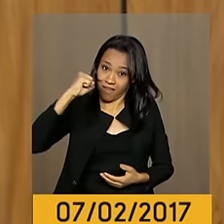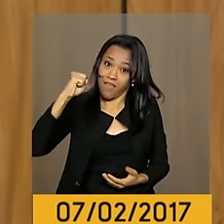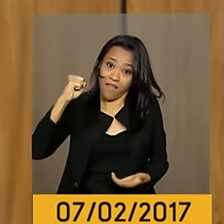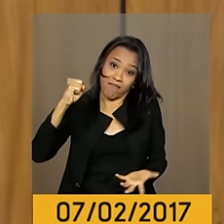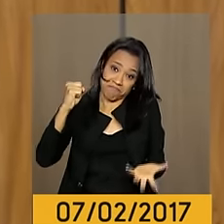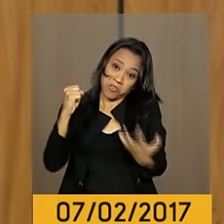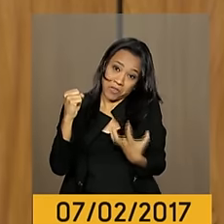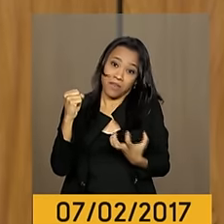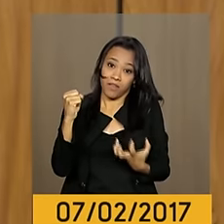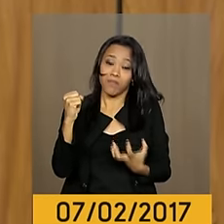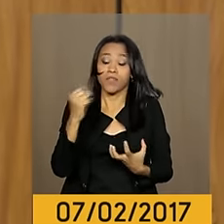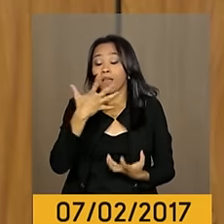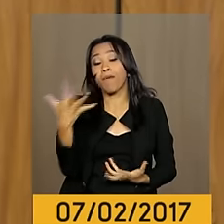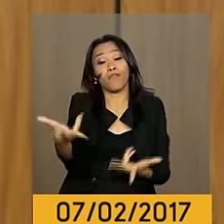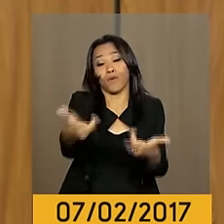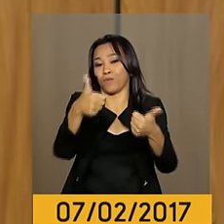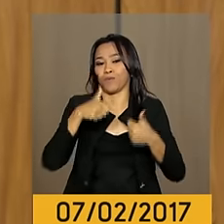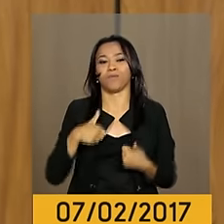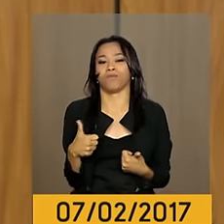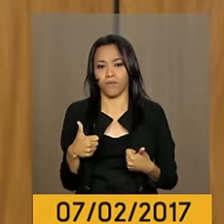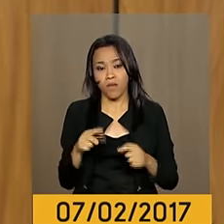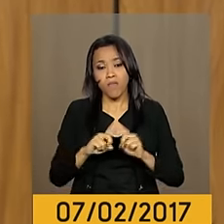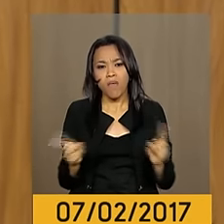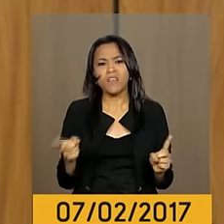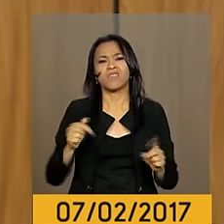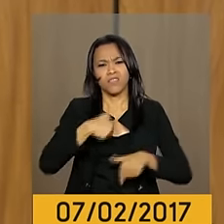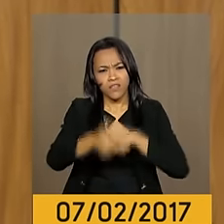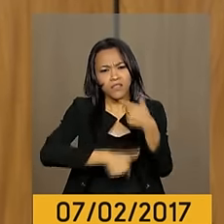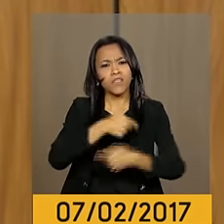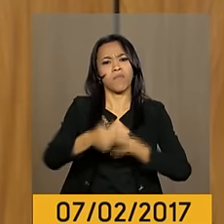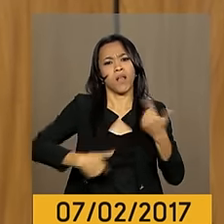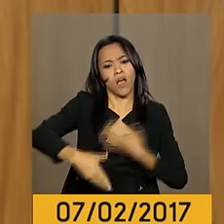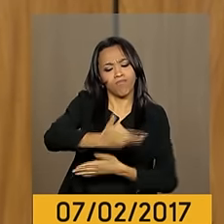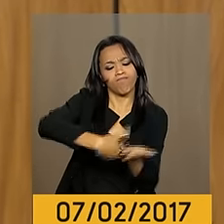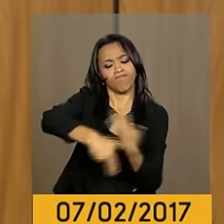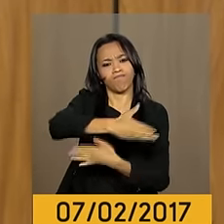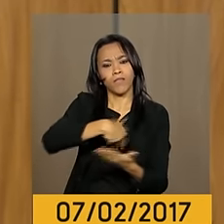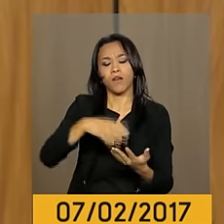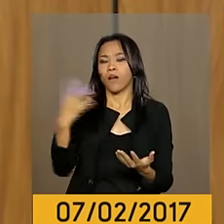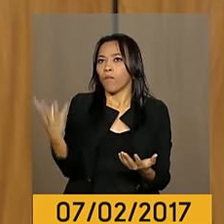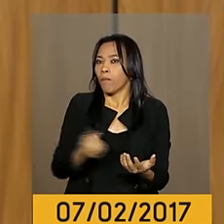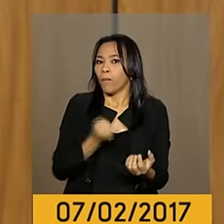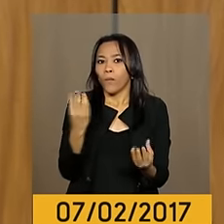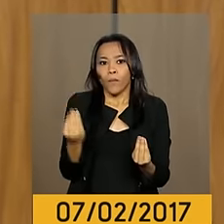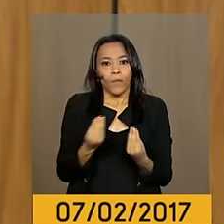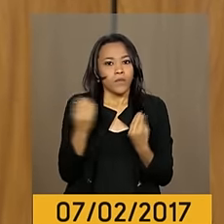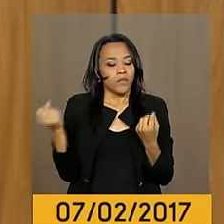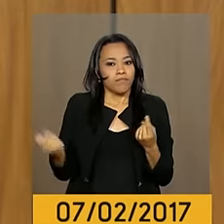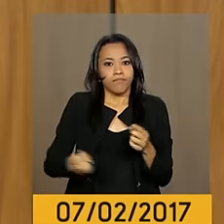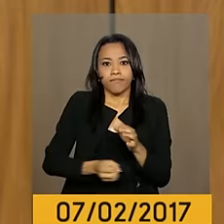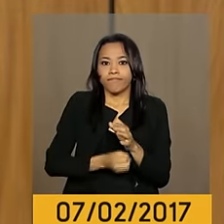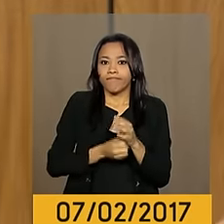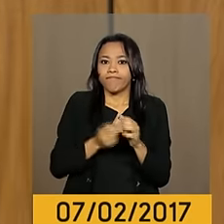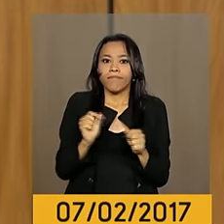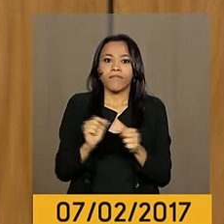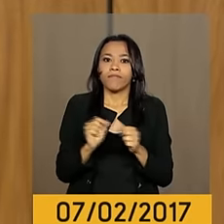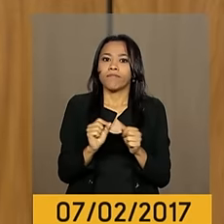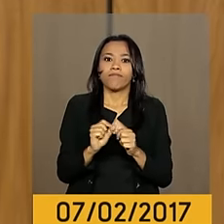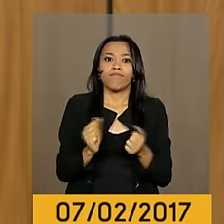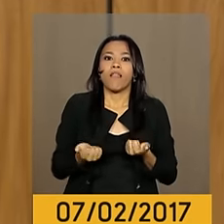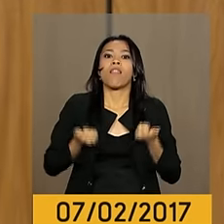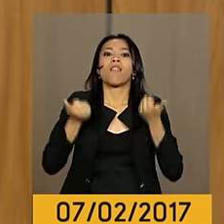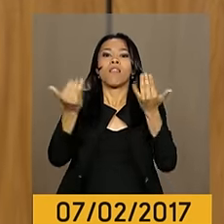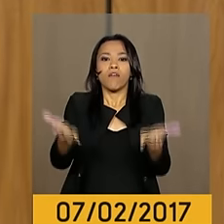é isso que maravilhoso no trabalhar conjuntamente porque há muito muito para levar aos